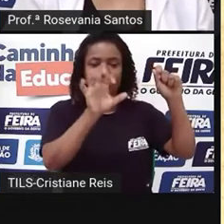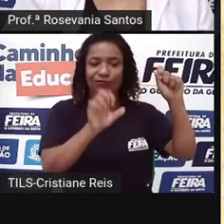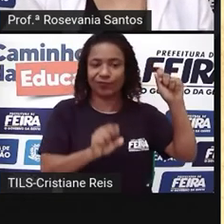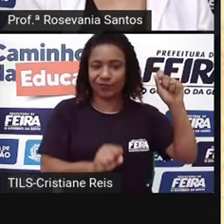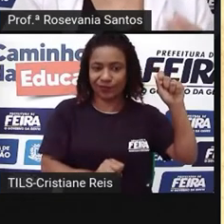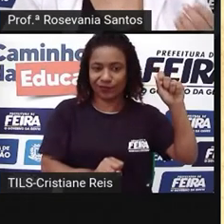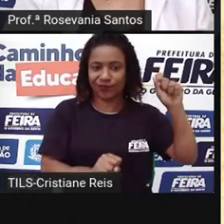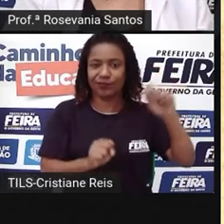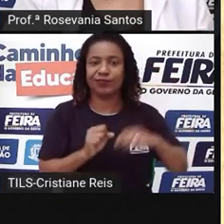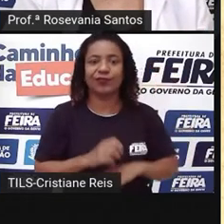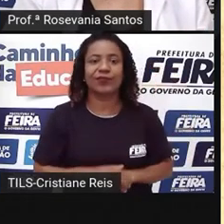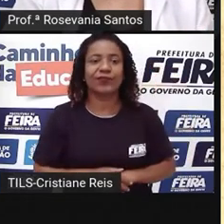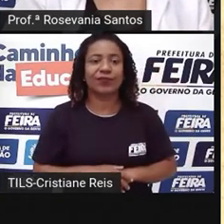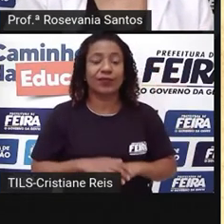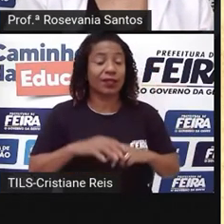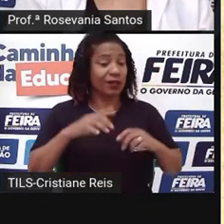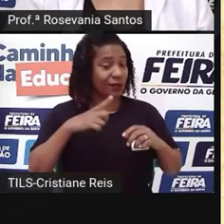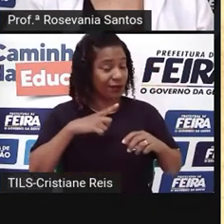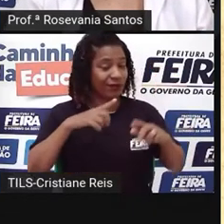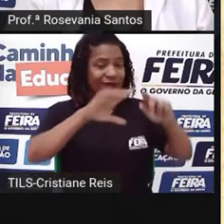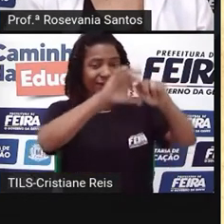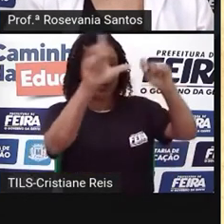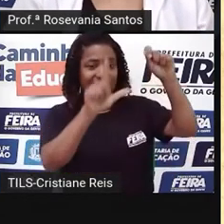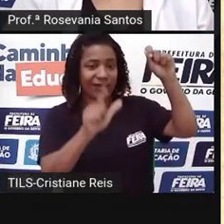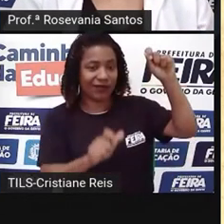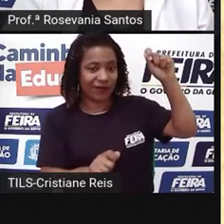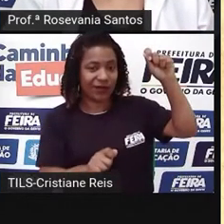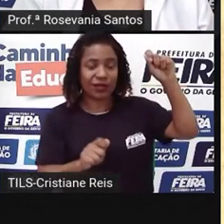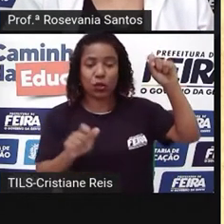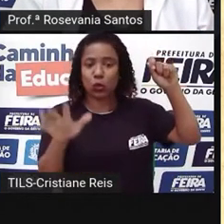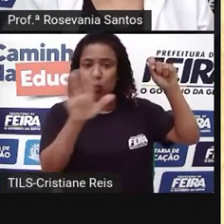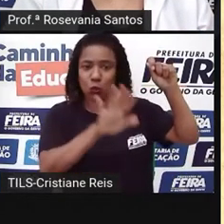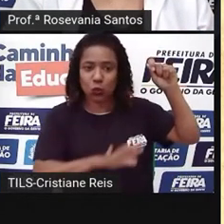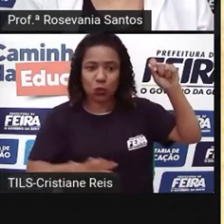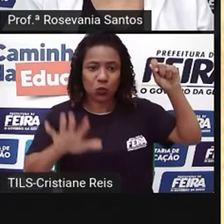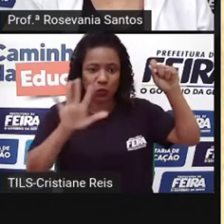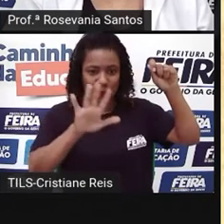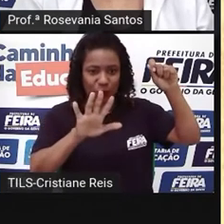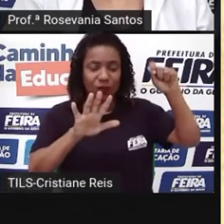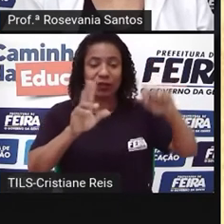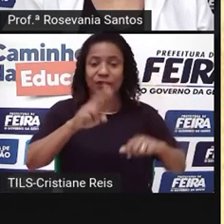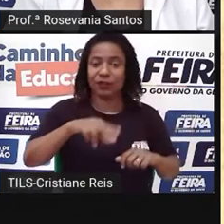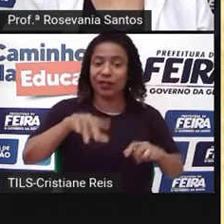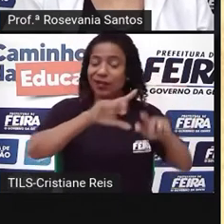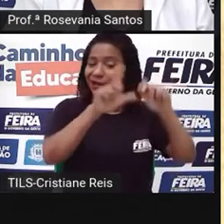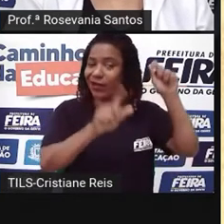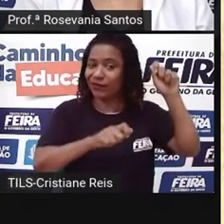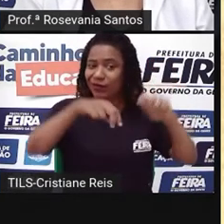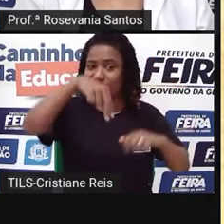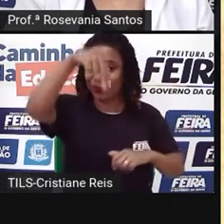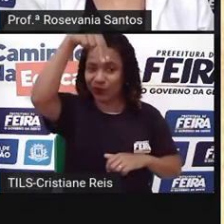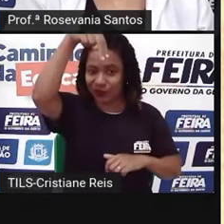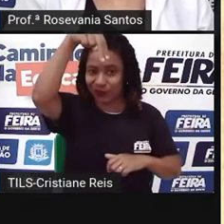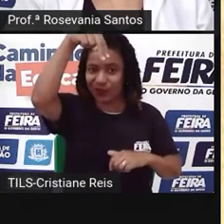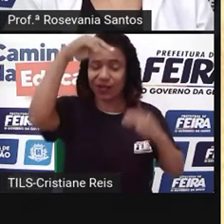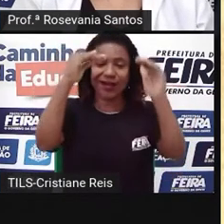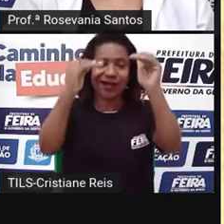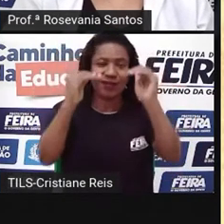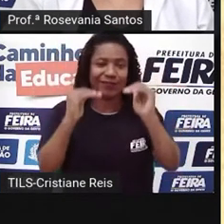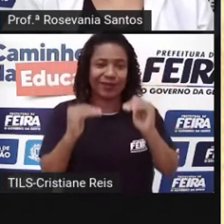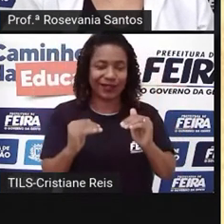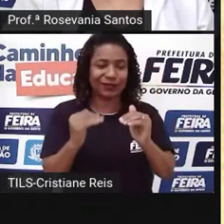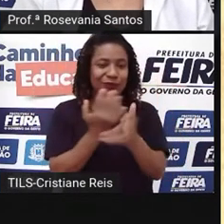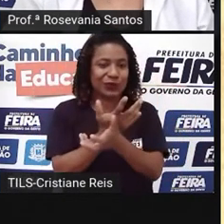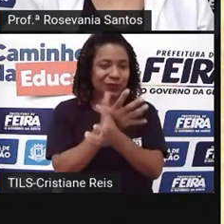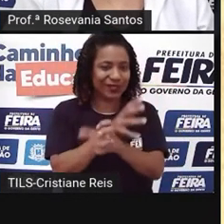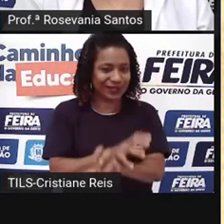da África como um todo e principalmente, né, da África do Sul. Então, eu tenho aqui a África do Norte, acima, né, do deserto Saara, e